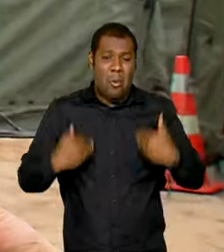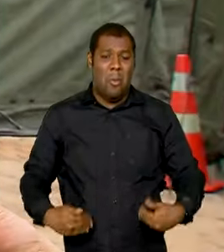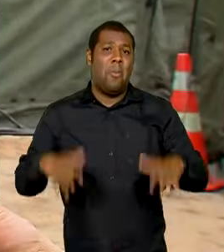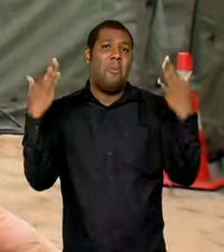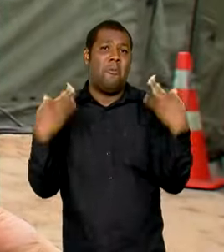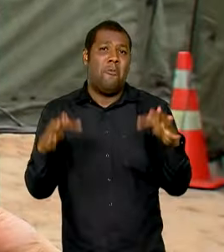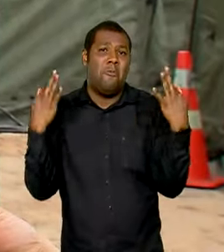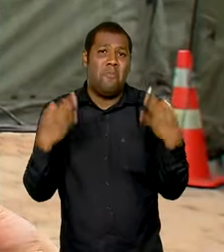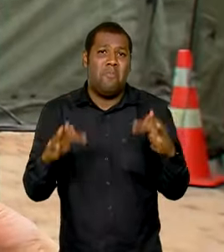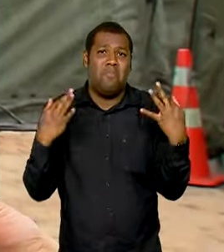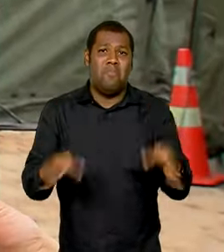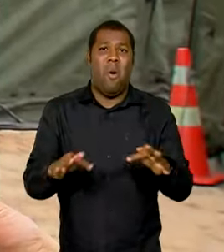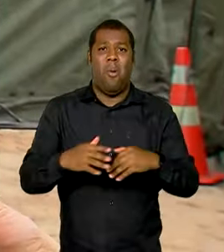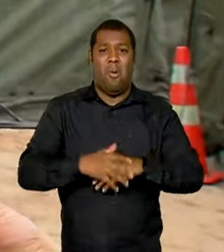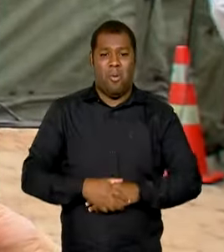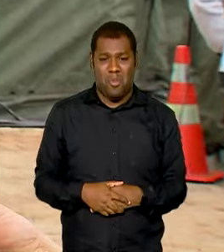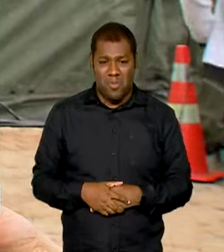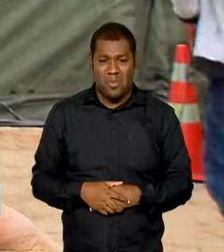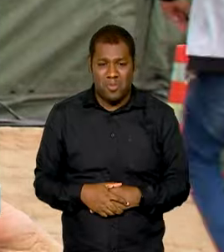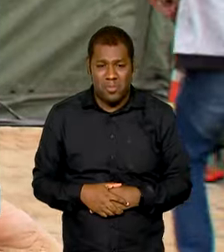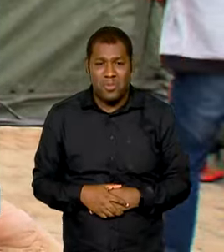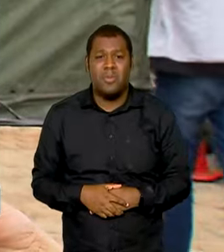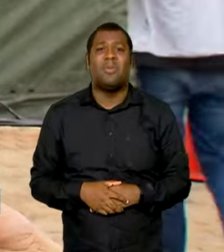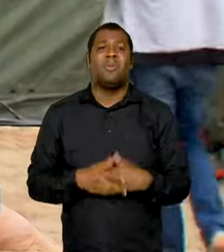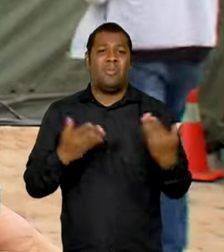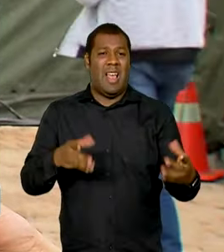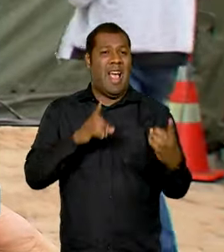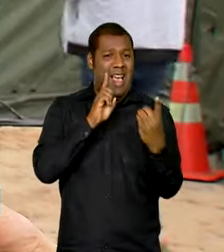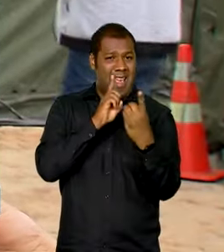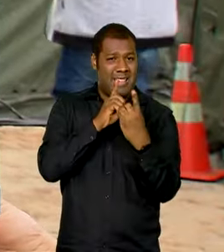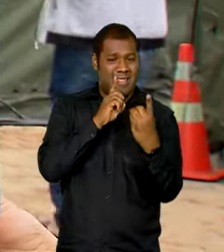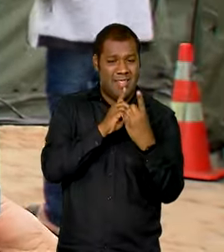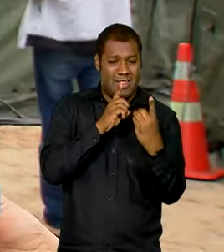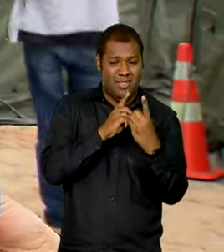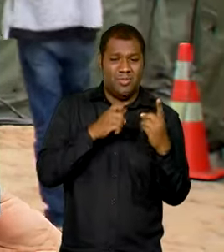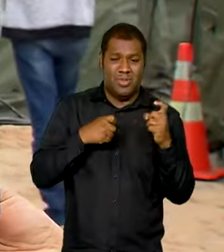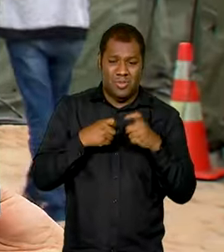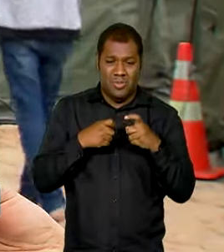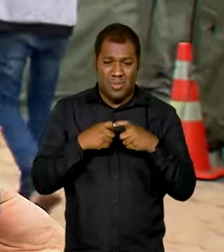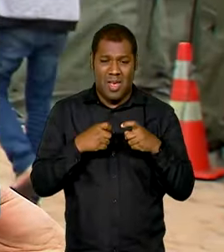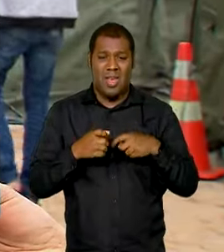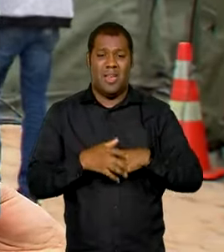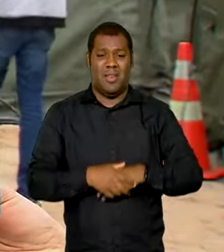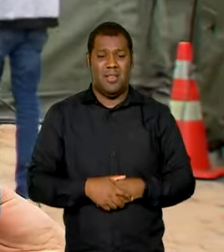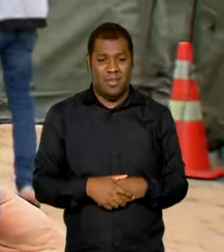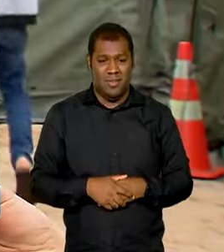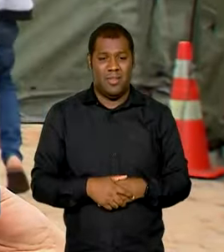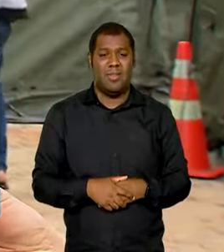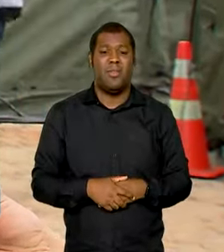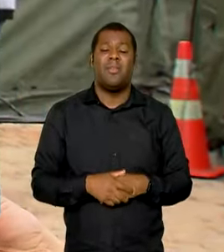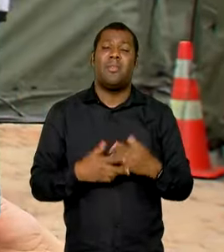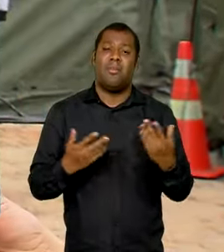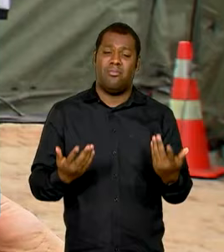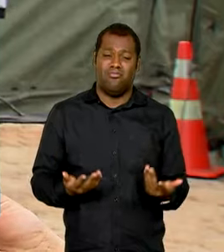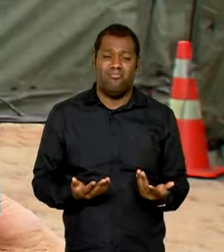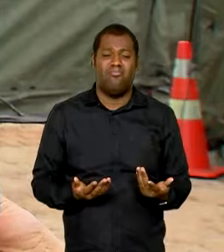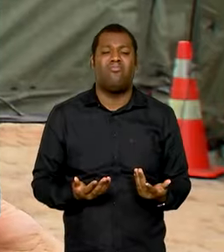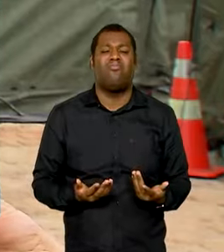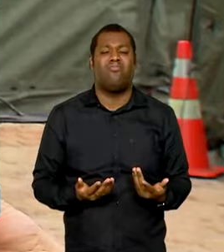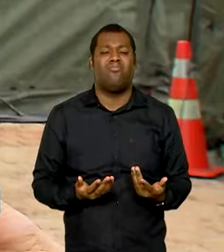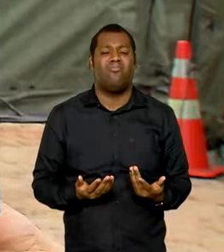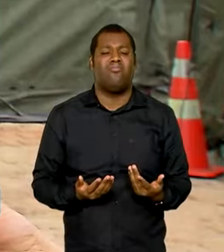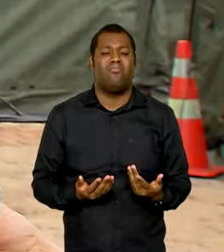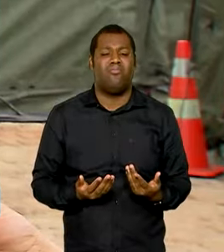corpo, desde da triagem até o consultório aqui, foi em torno